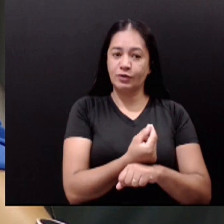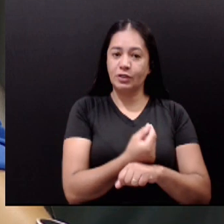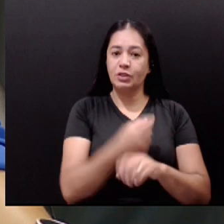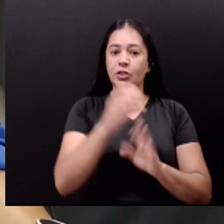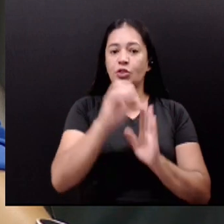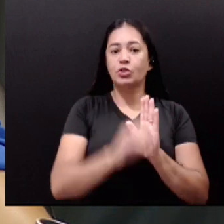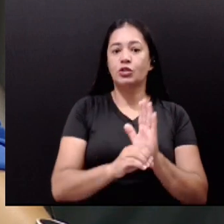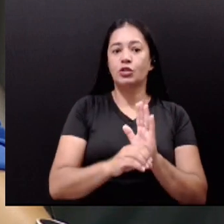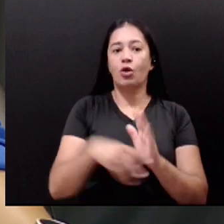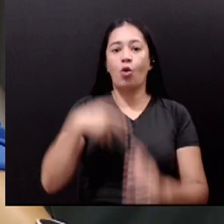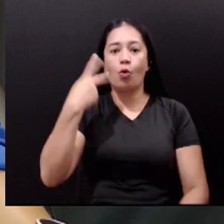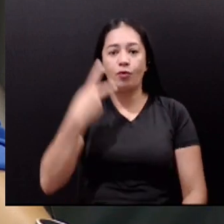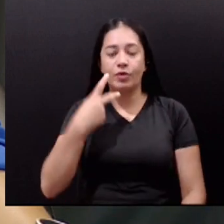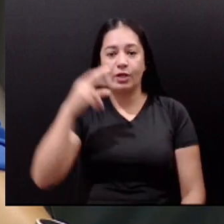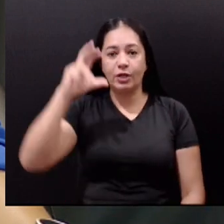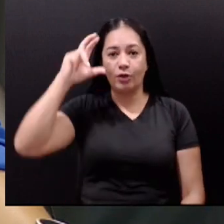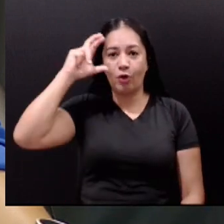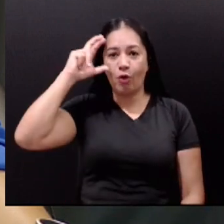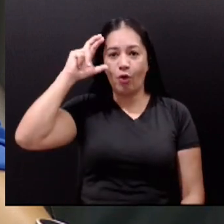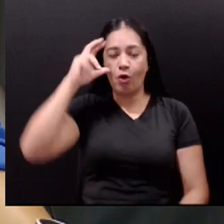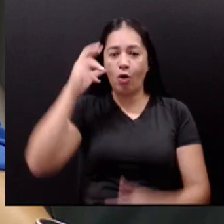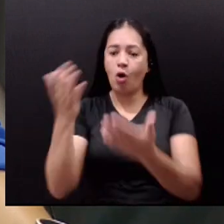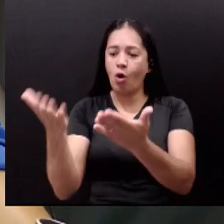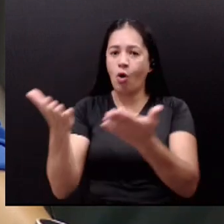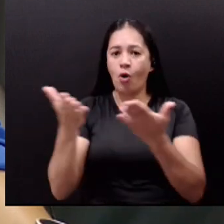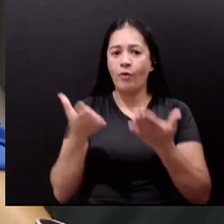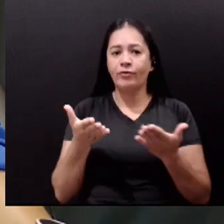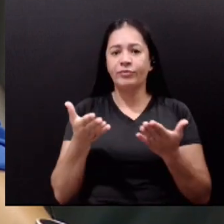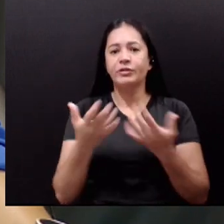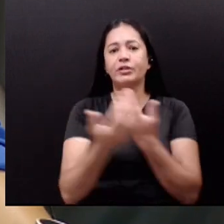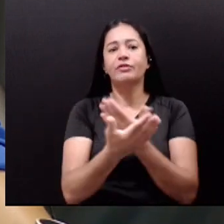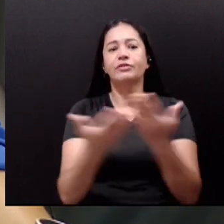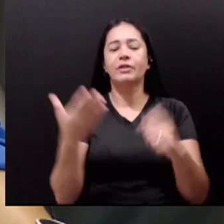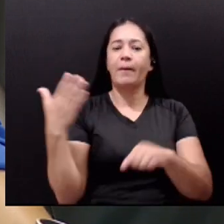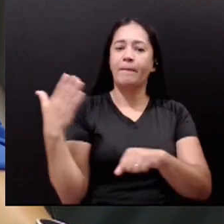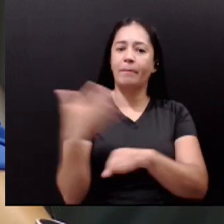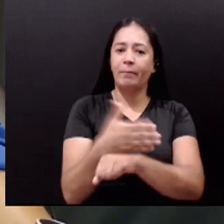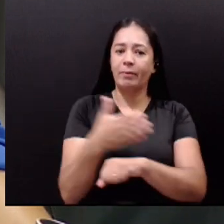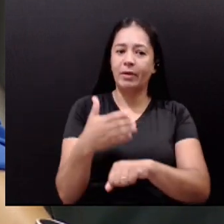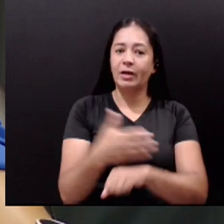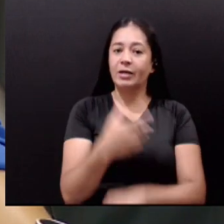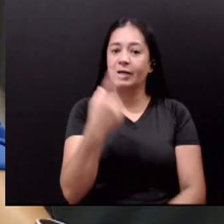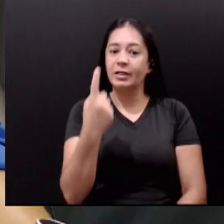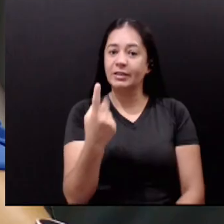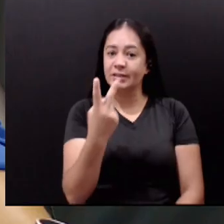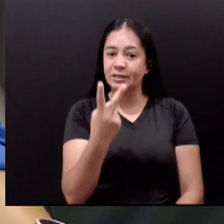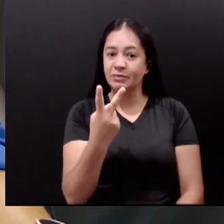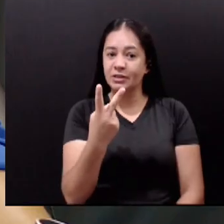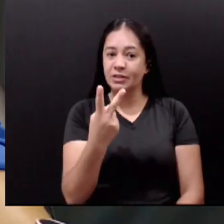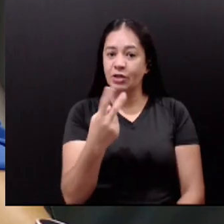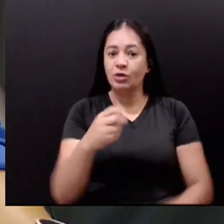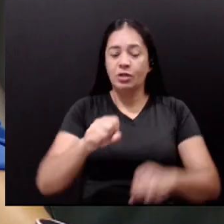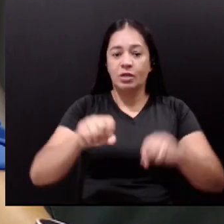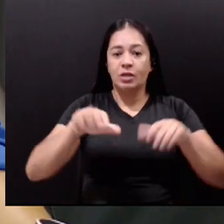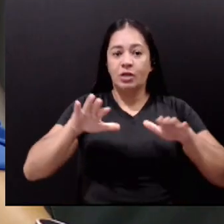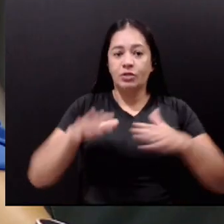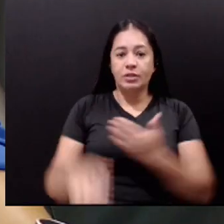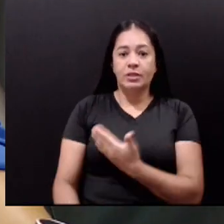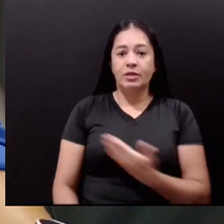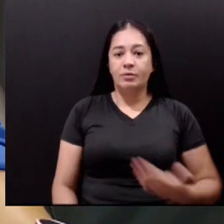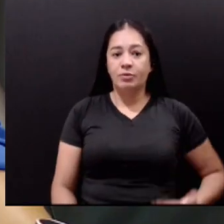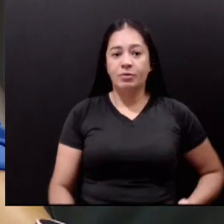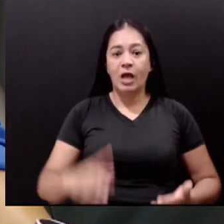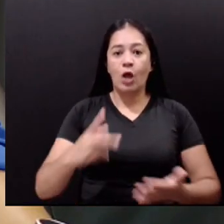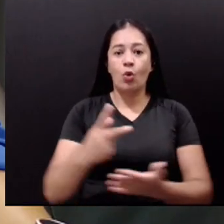Camelô, convida você para participar da 12ª audiência pública do ano. A reunião será realizada hoje, daqui a pouquinho,